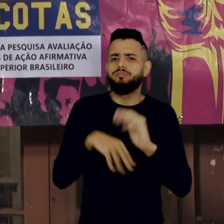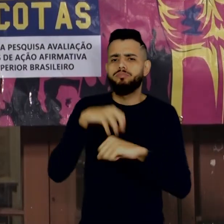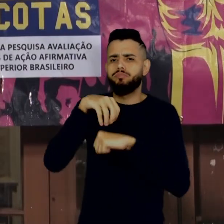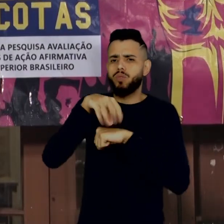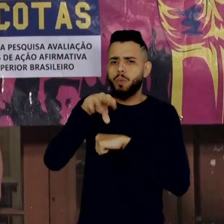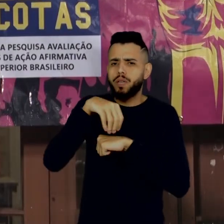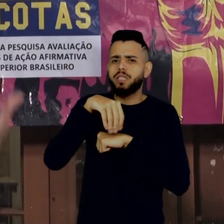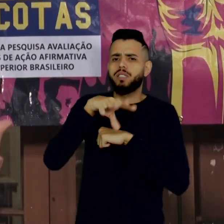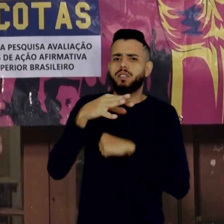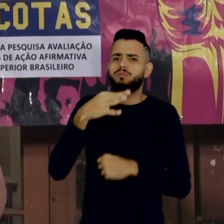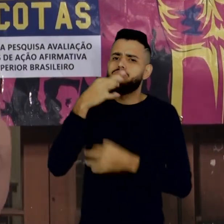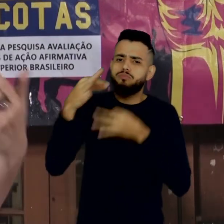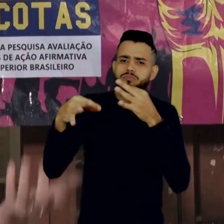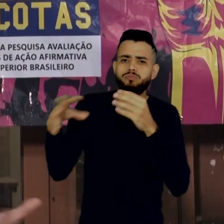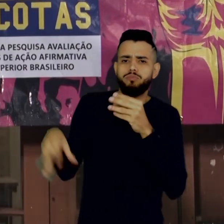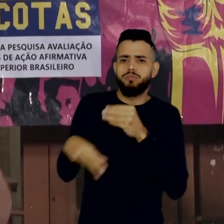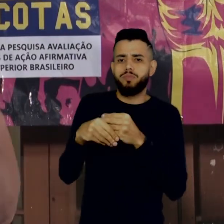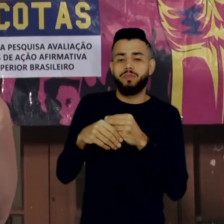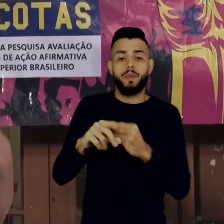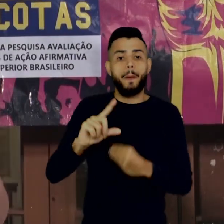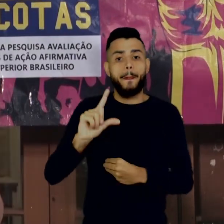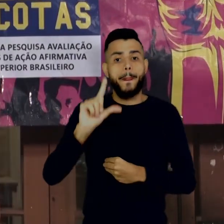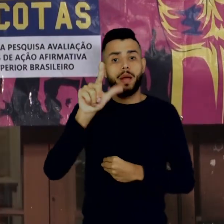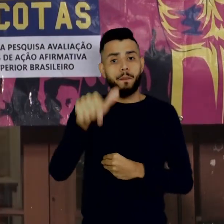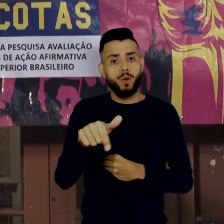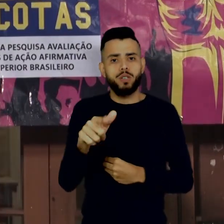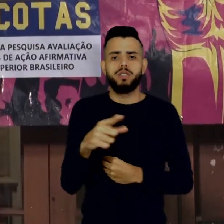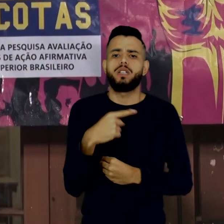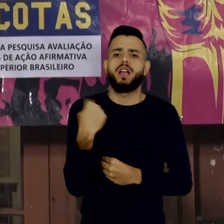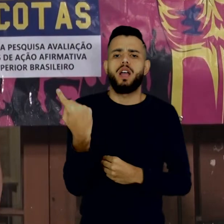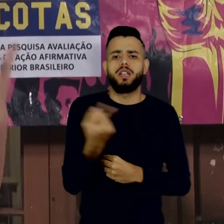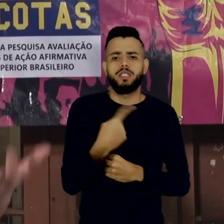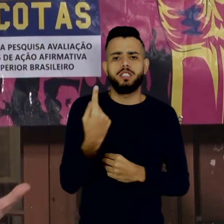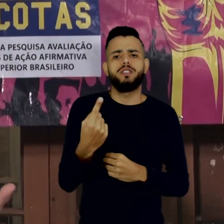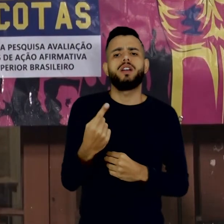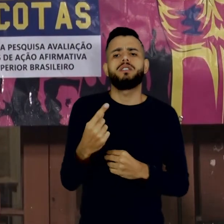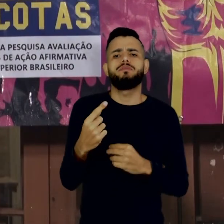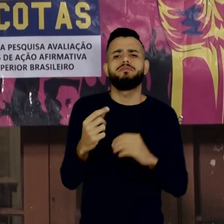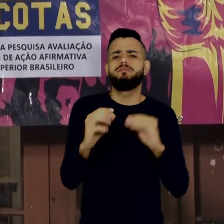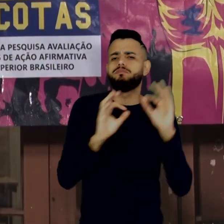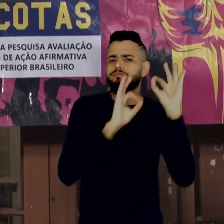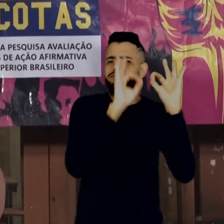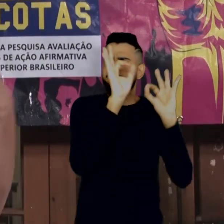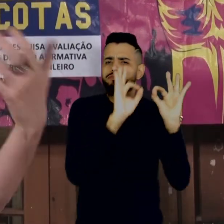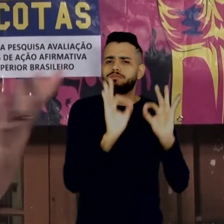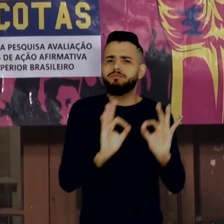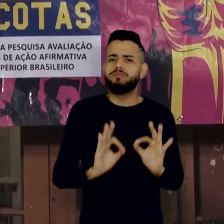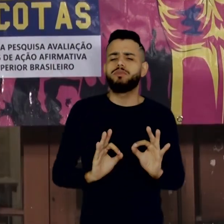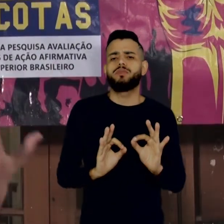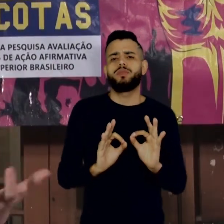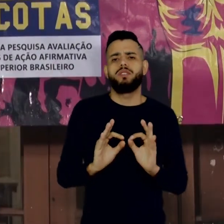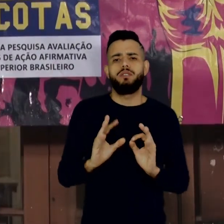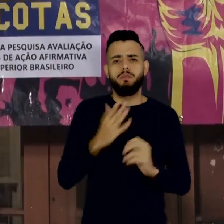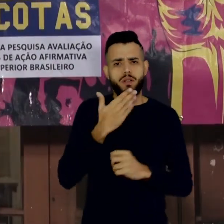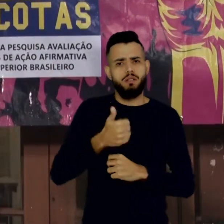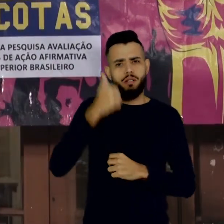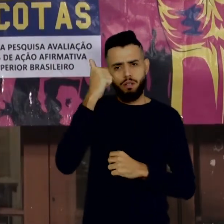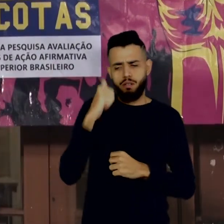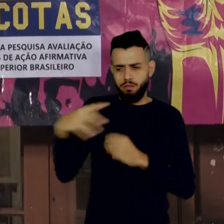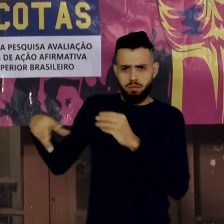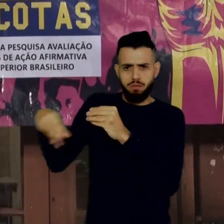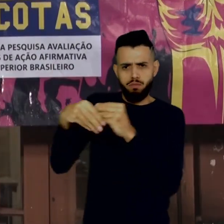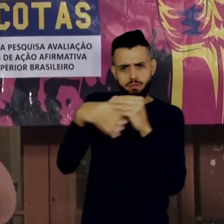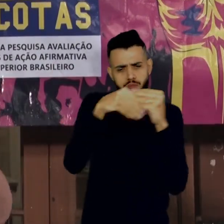recomendações, inclusive depois a gente vai se dedicar a sistematizar melhor as contribuições que foram feitas,